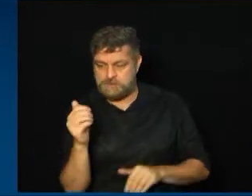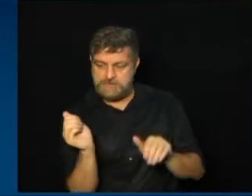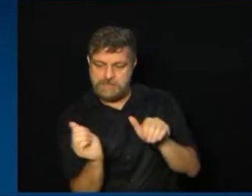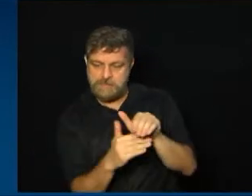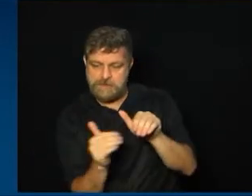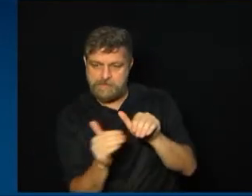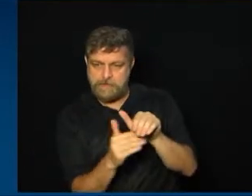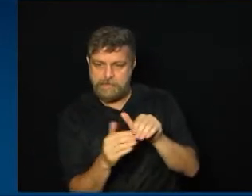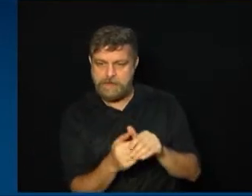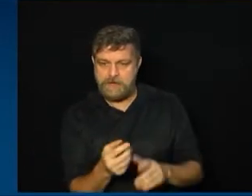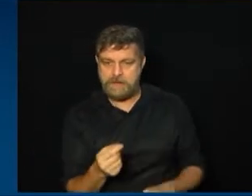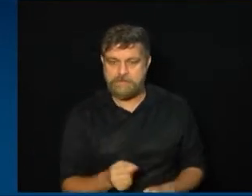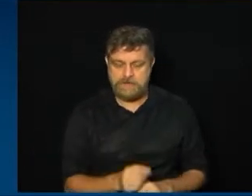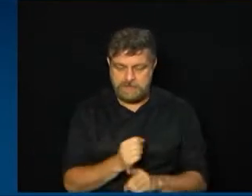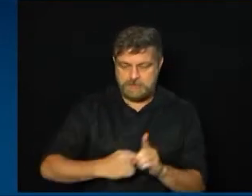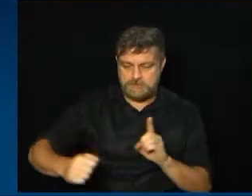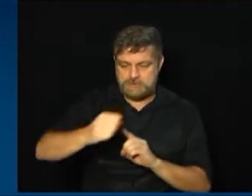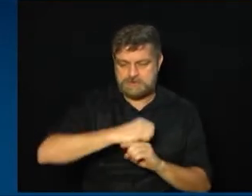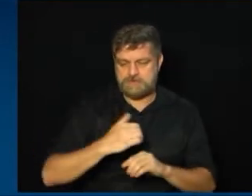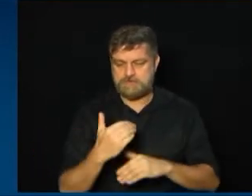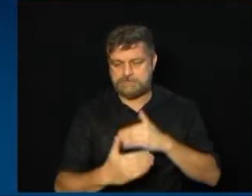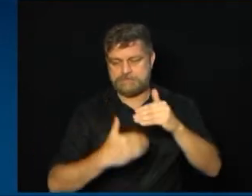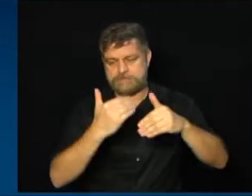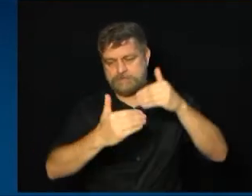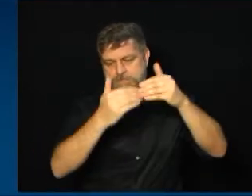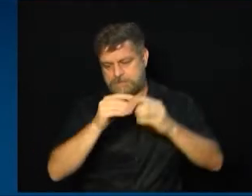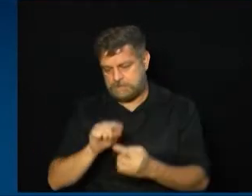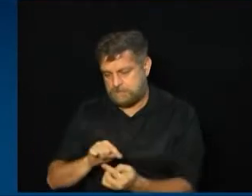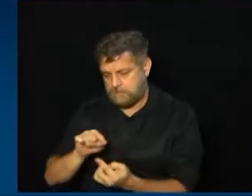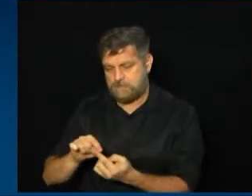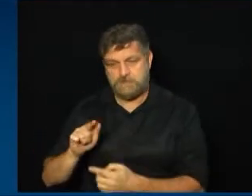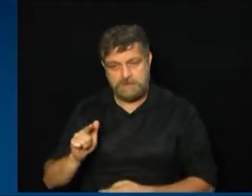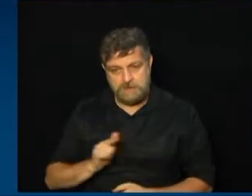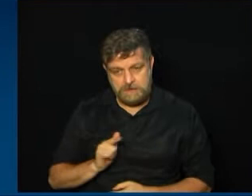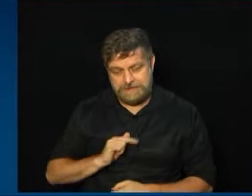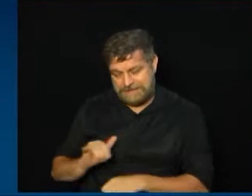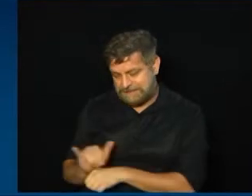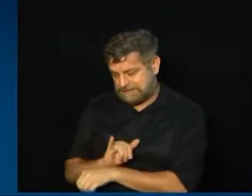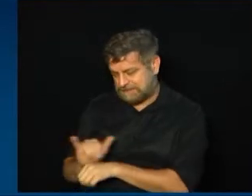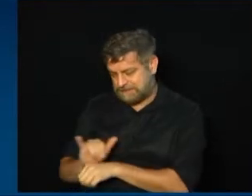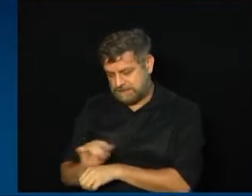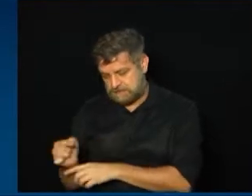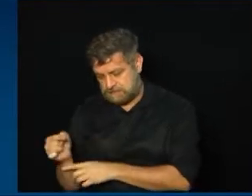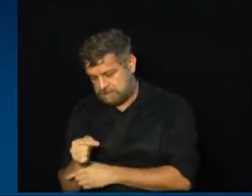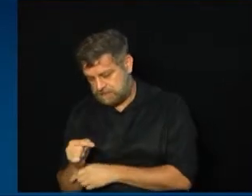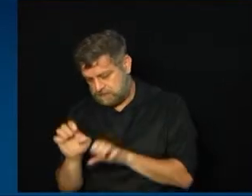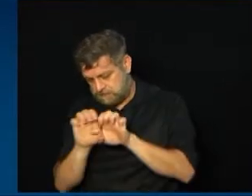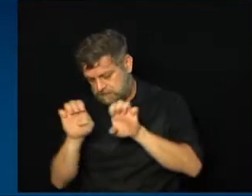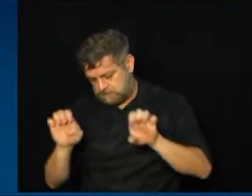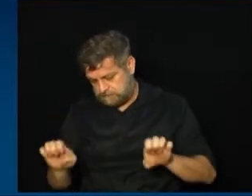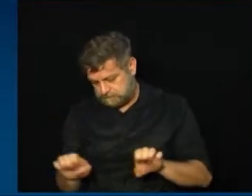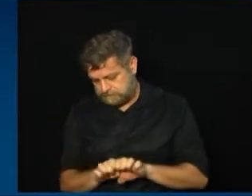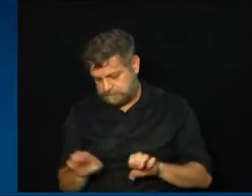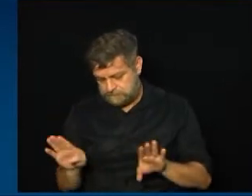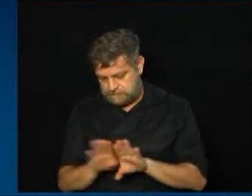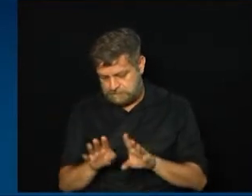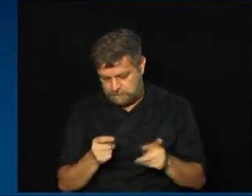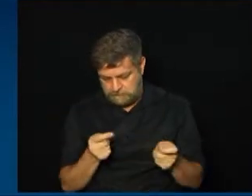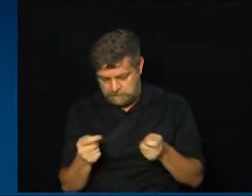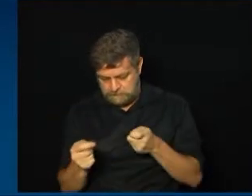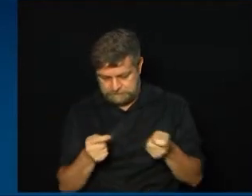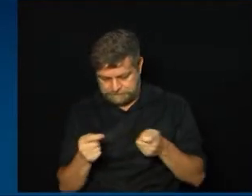de Desenvolvimento Social. O objetivo é estabelecer mecanismos para a estruturação e controle